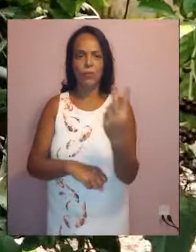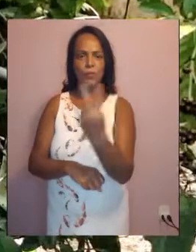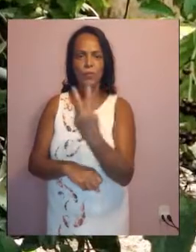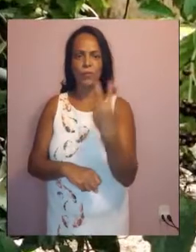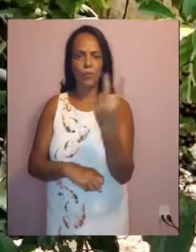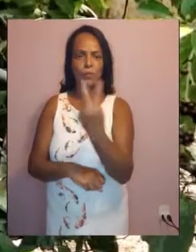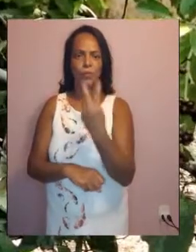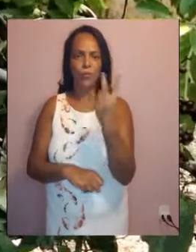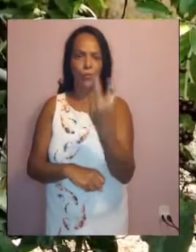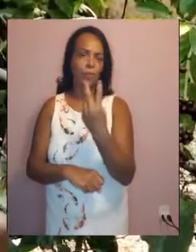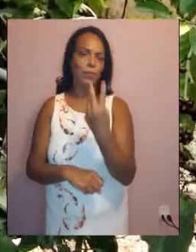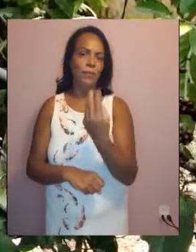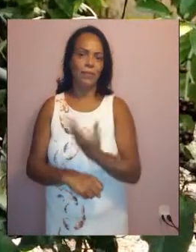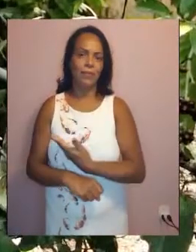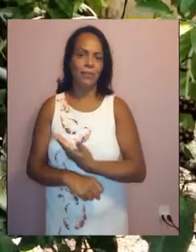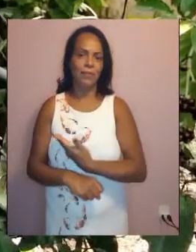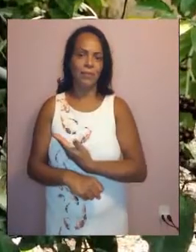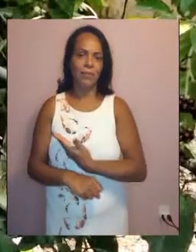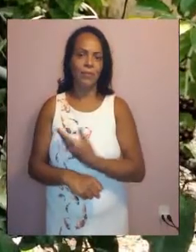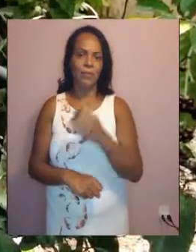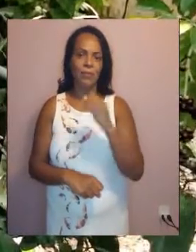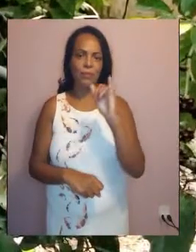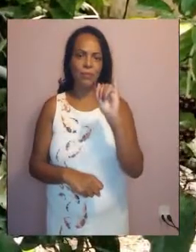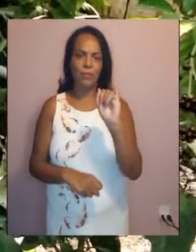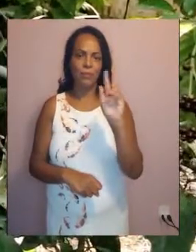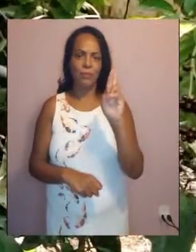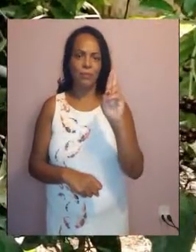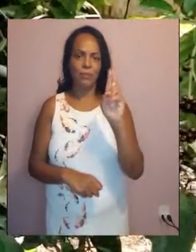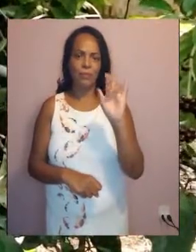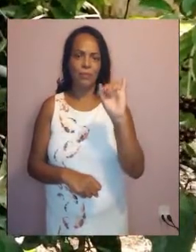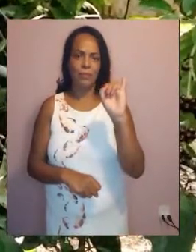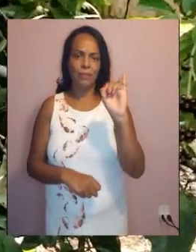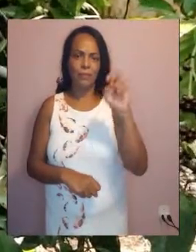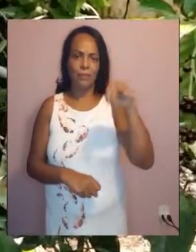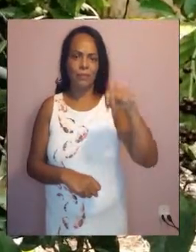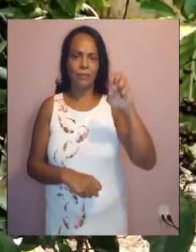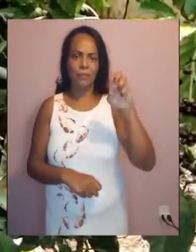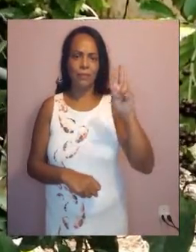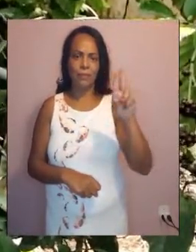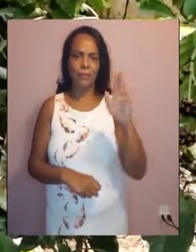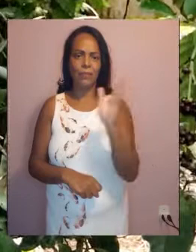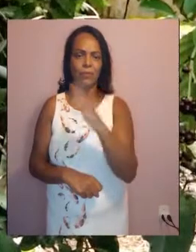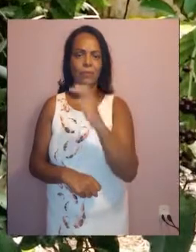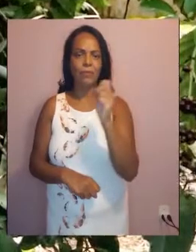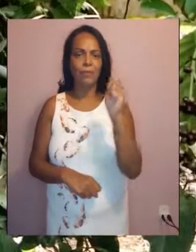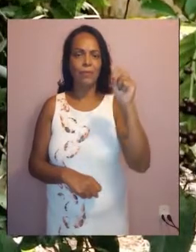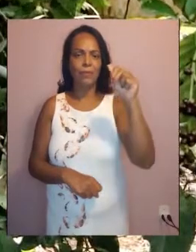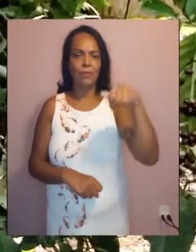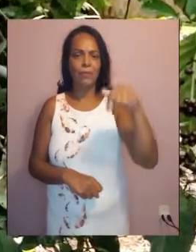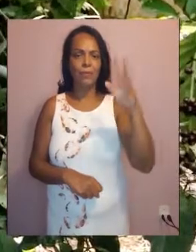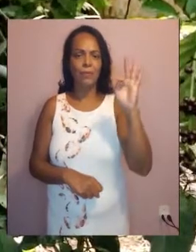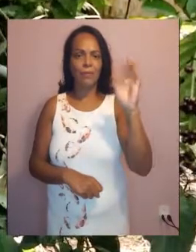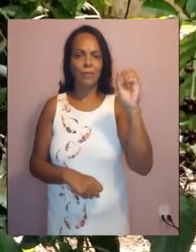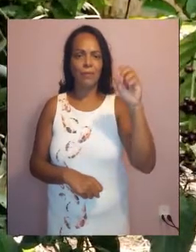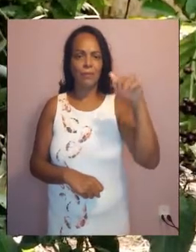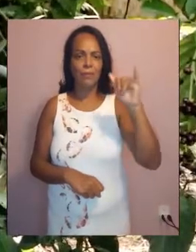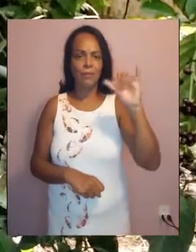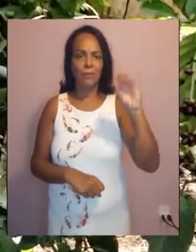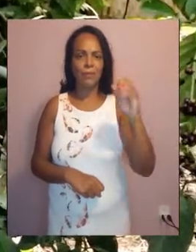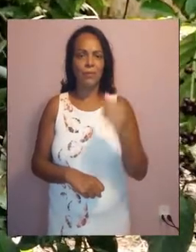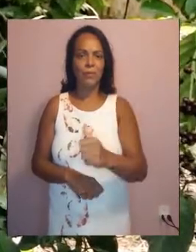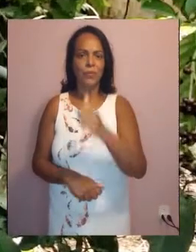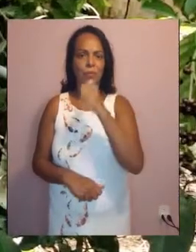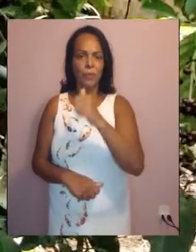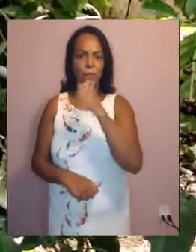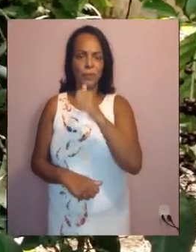ainda nome nem denominação, era um simples cozimento. Aí ainda naquela noite eles tomaram